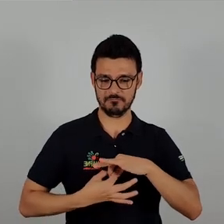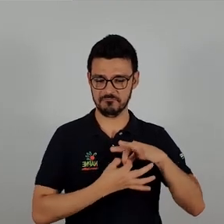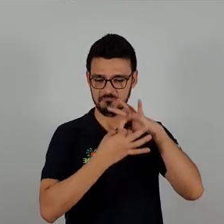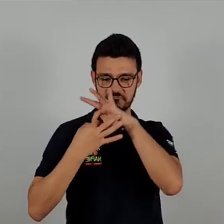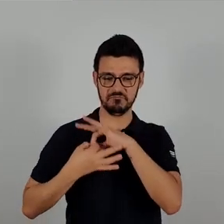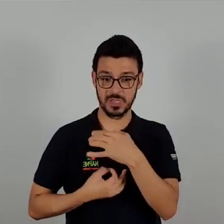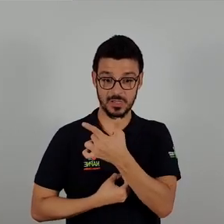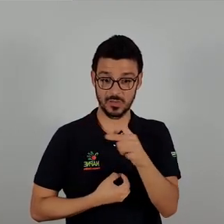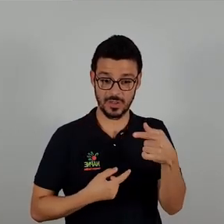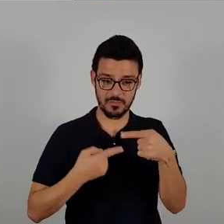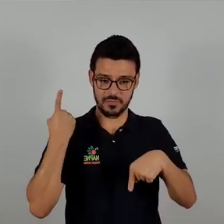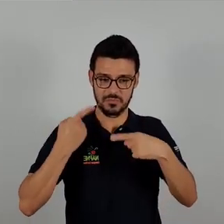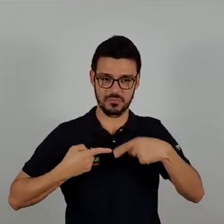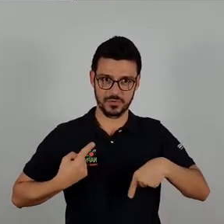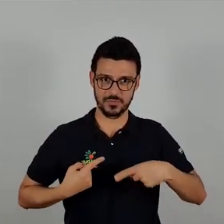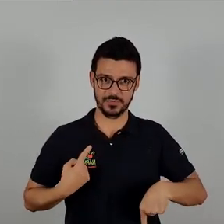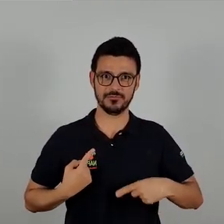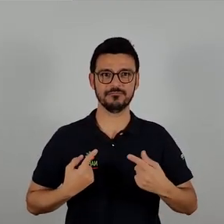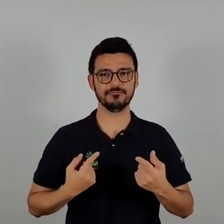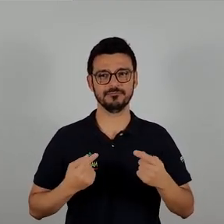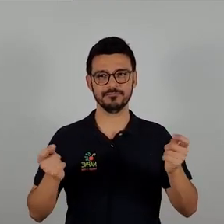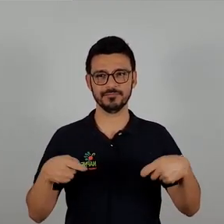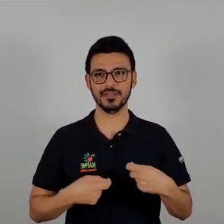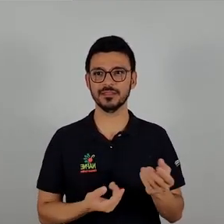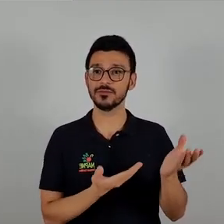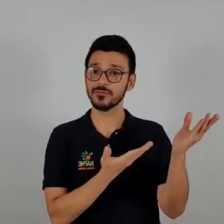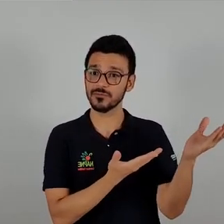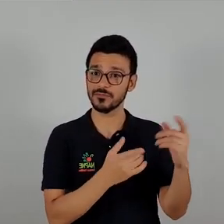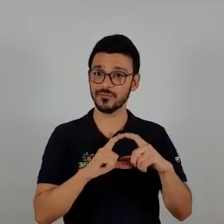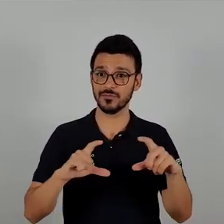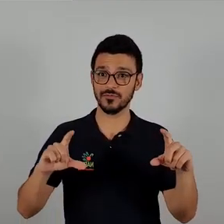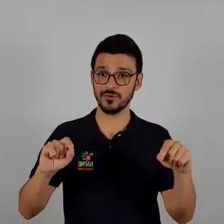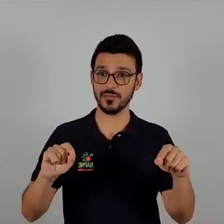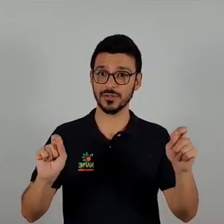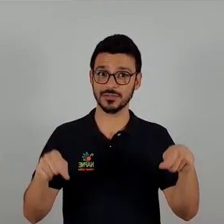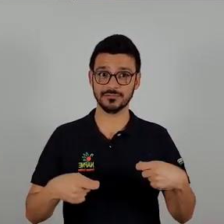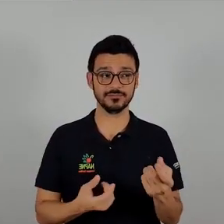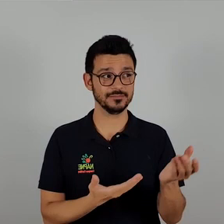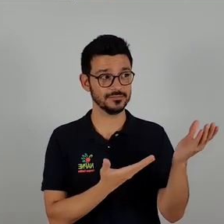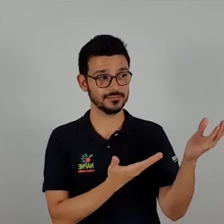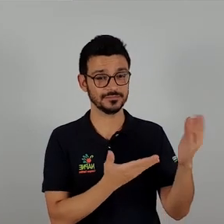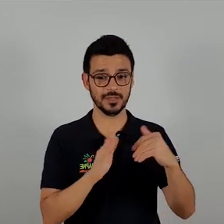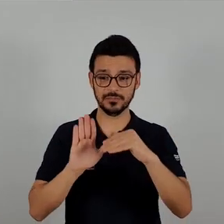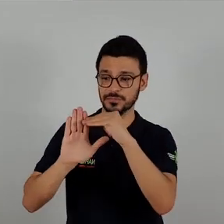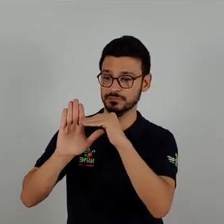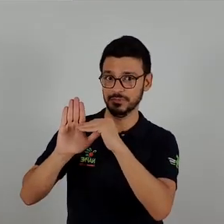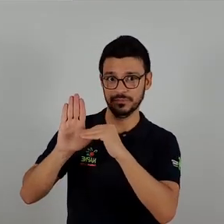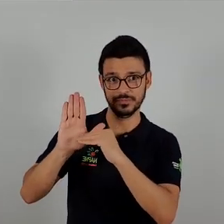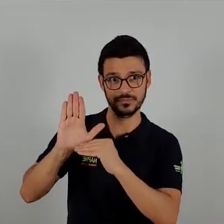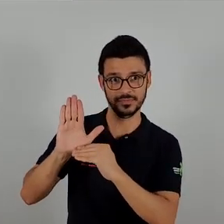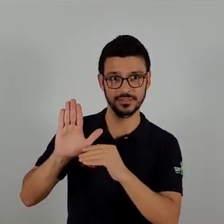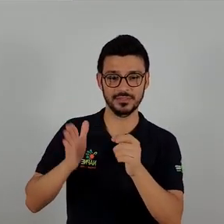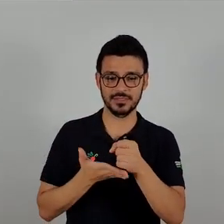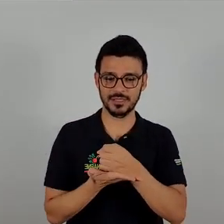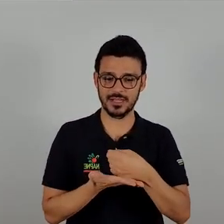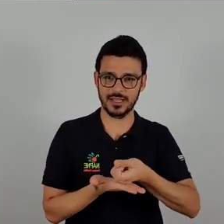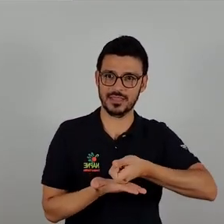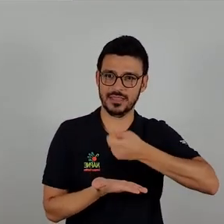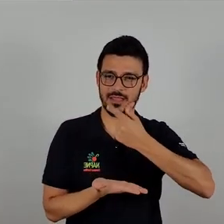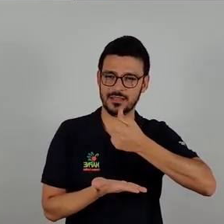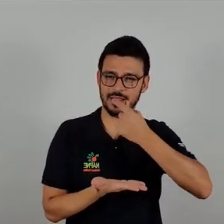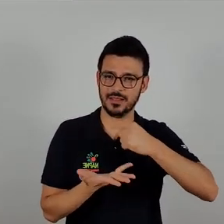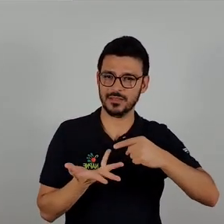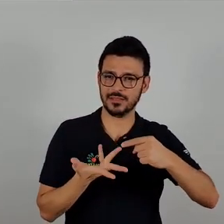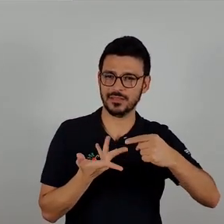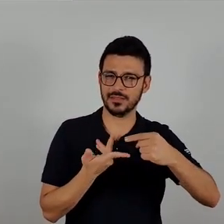13, 14 plantas lá dentro, agrupadas, escolhidas a dedo, uma ajudando a outra, uma tirando a toxicidade da outra, uma valorizando